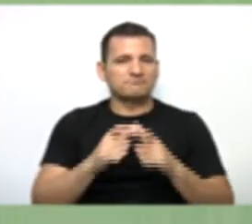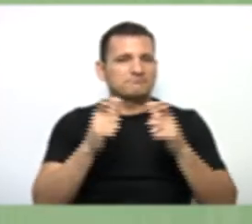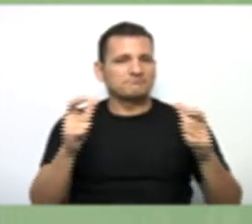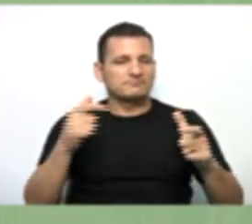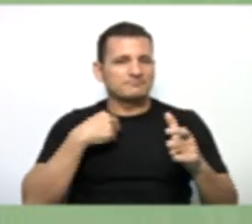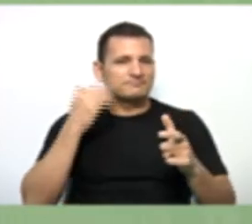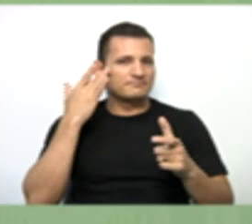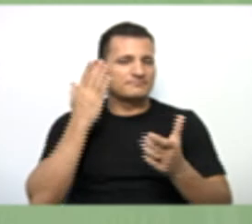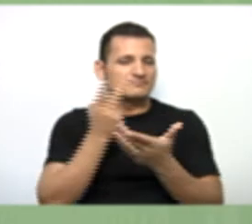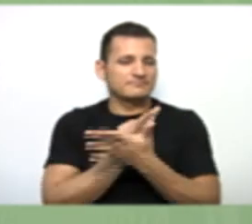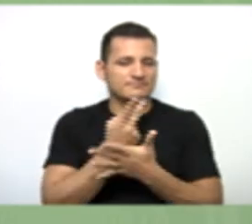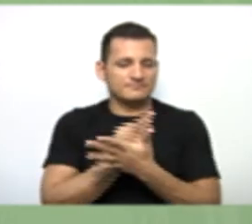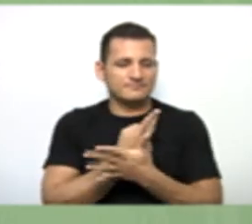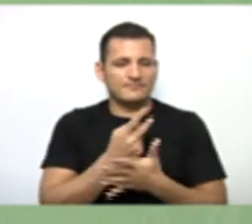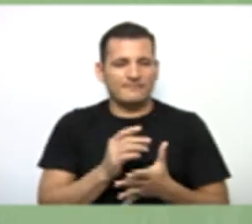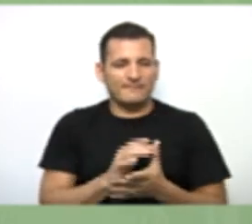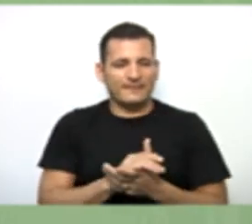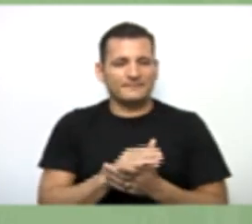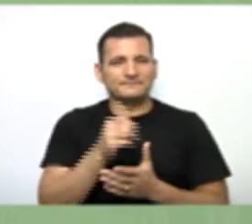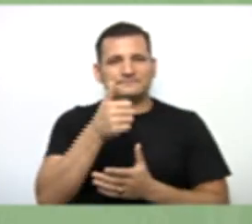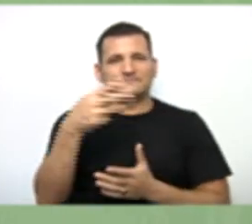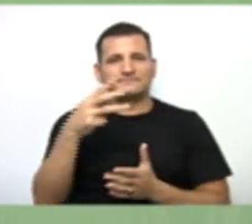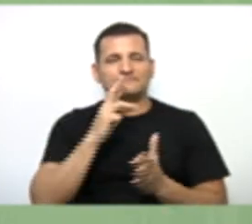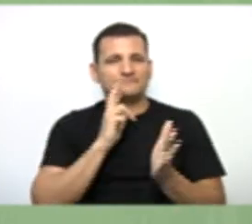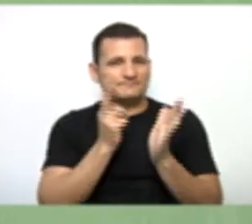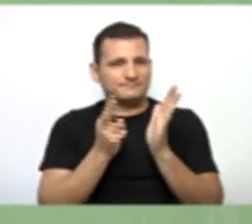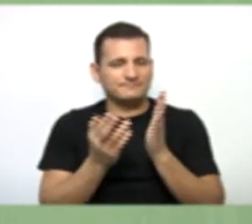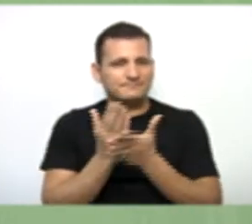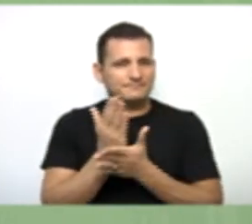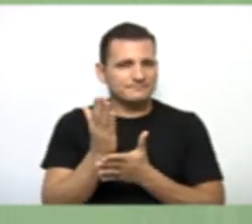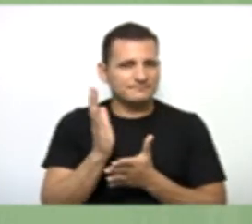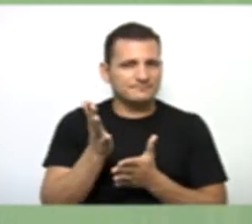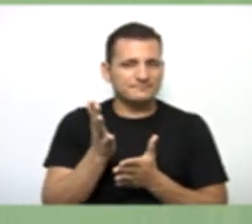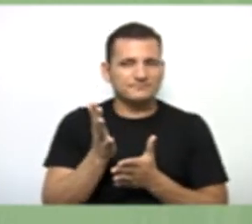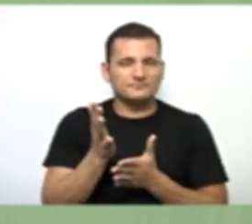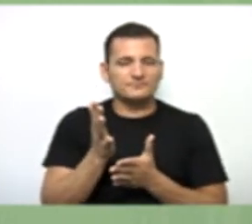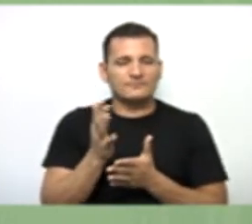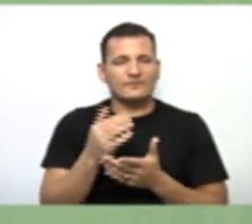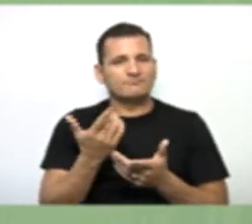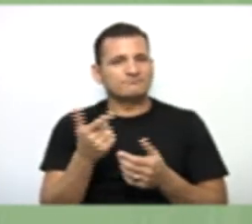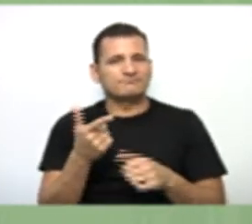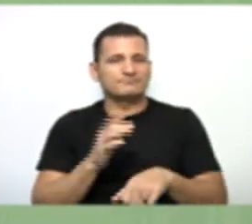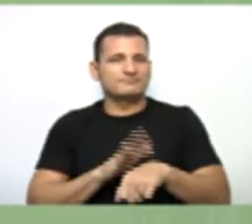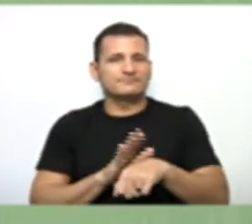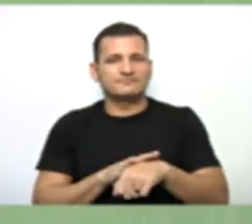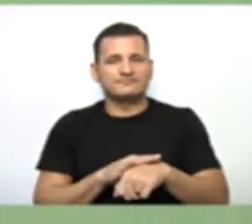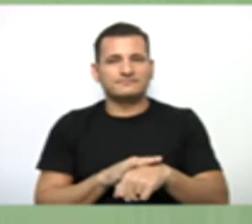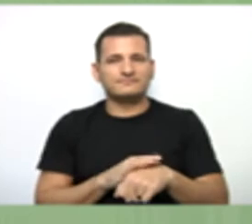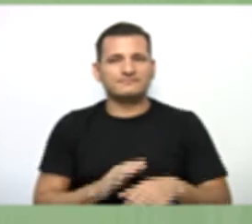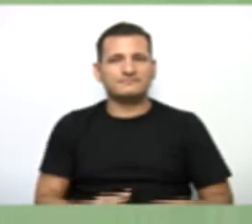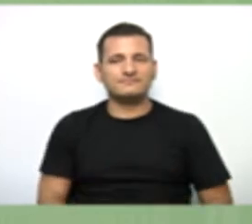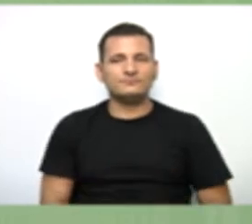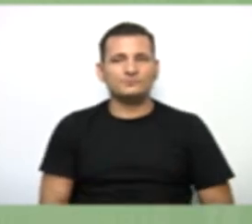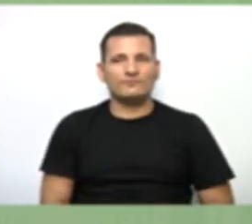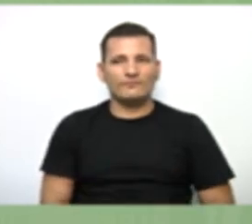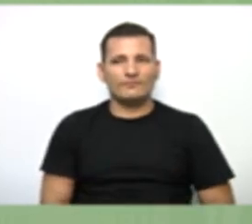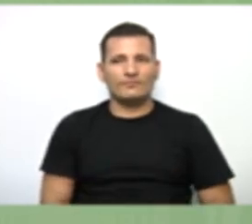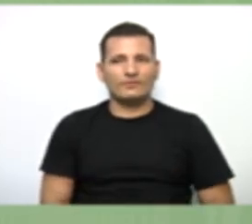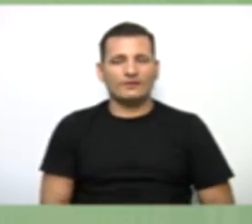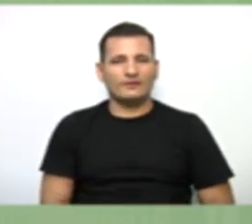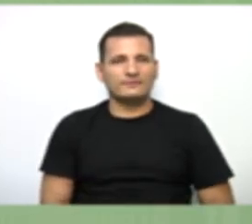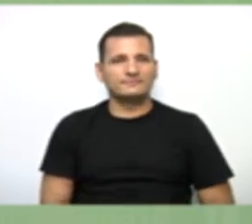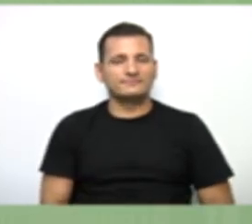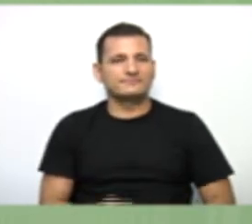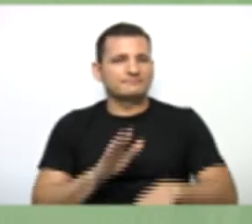errou. Alguém respondeu aí, professor Gilberto? Não, a 13 ainda não, professor. Será que, não, como não tem tempo, né? Quanto tempo nós temos? Não muito, né? Tá